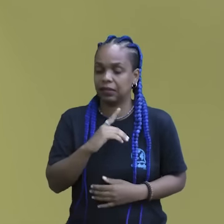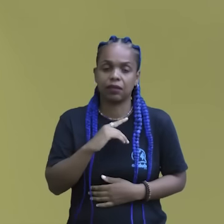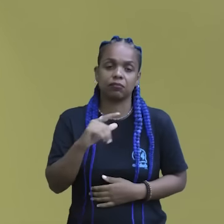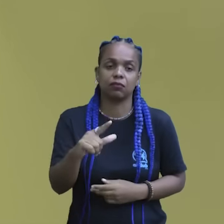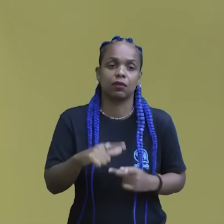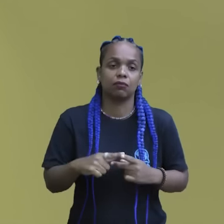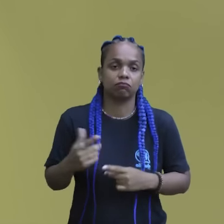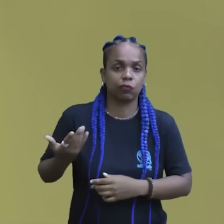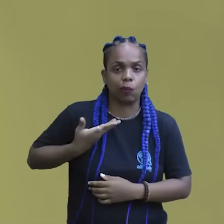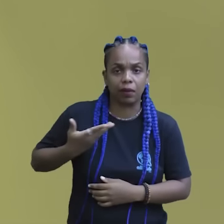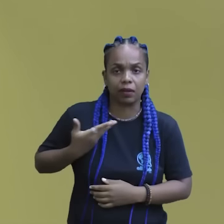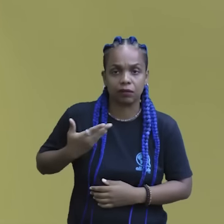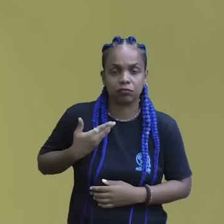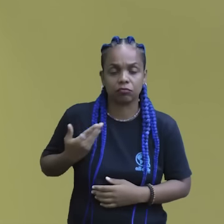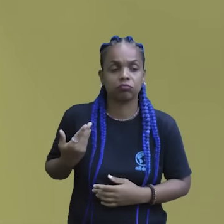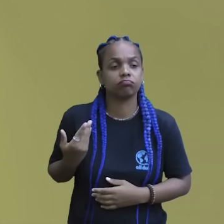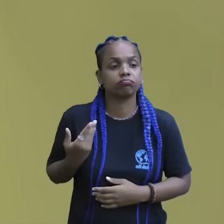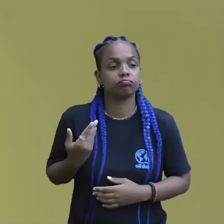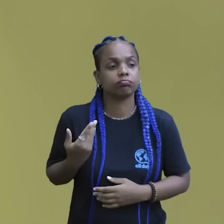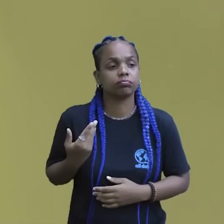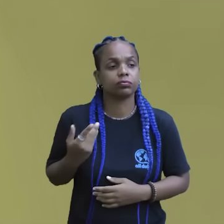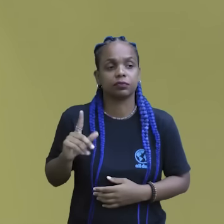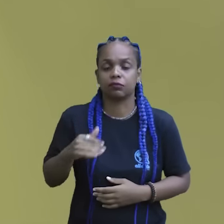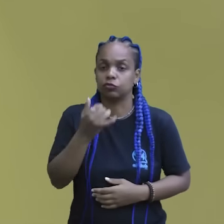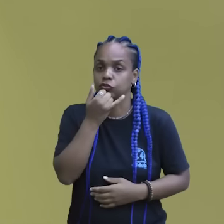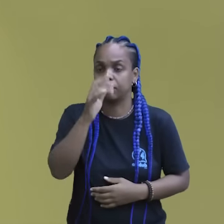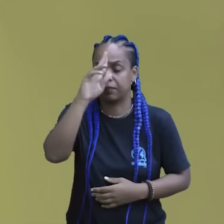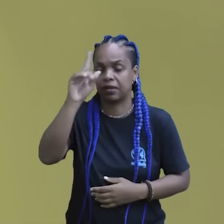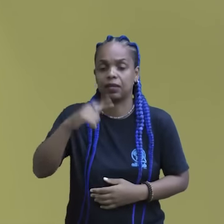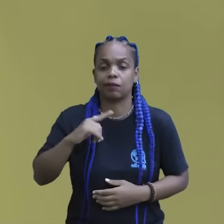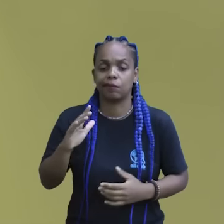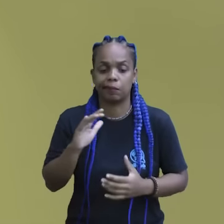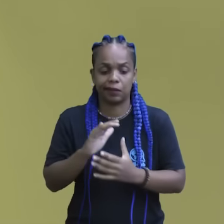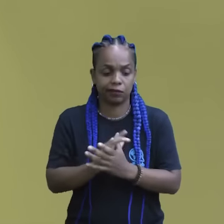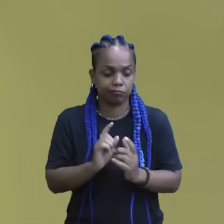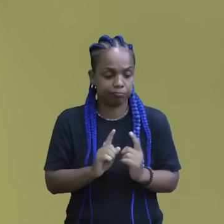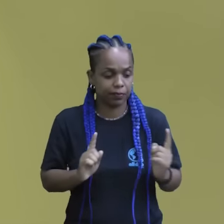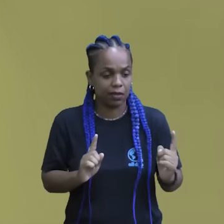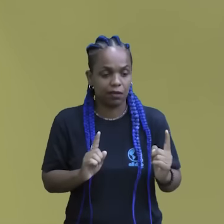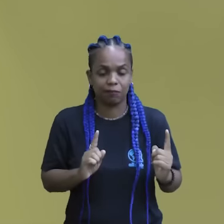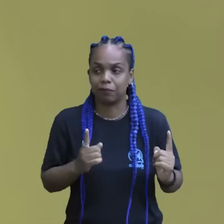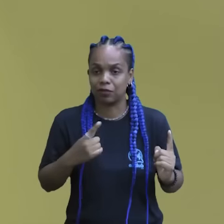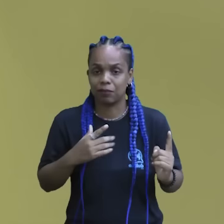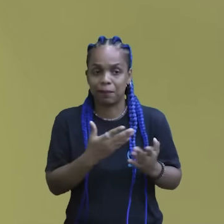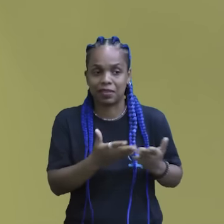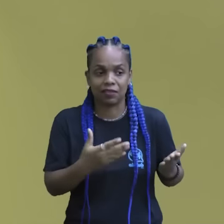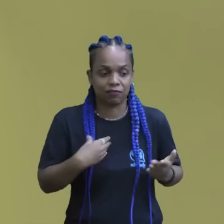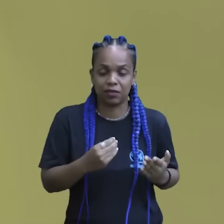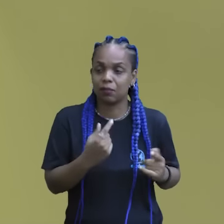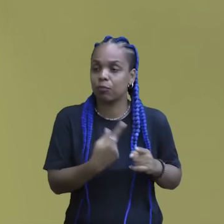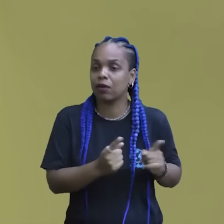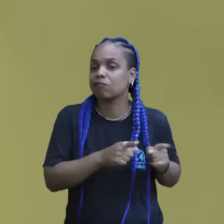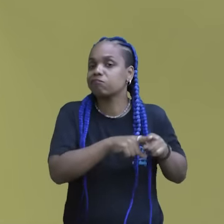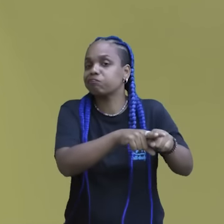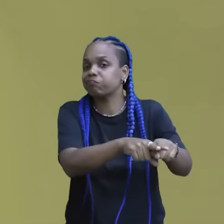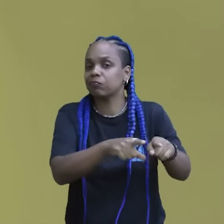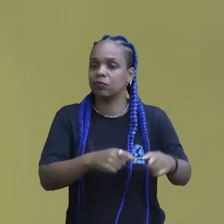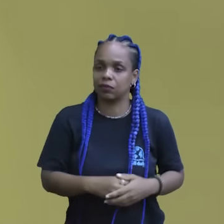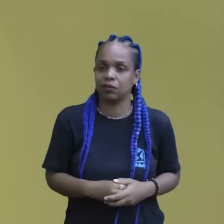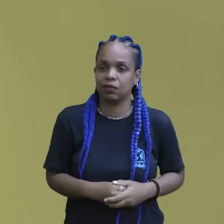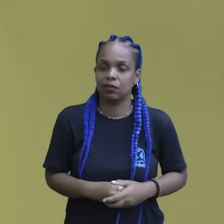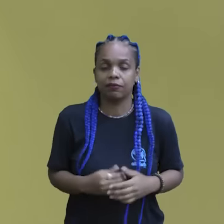tem um companheiro. Então, ela perderia a guarda da filha. Aí diz, o caso se complica com uma